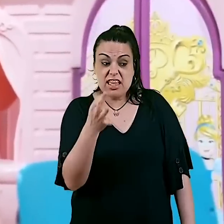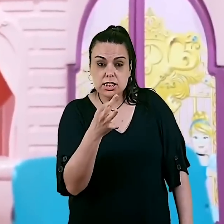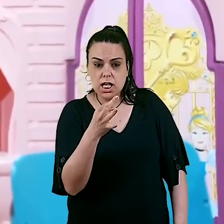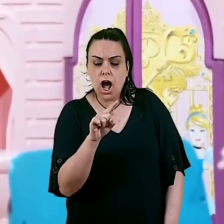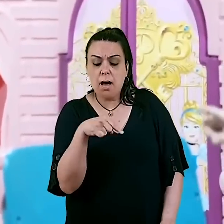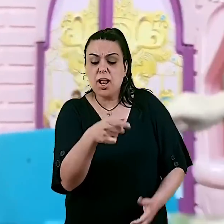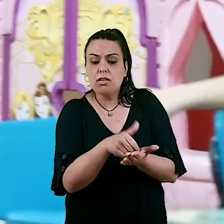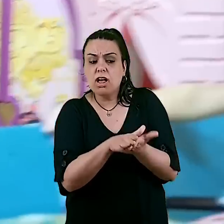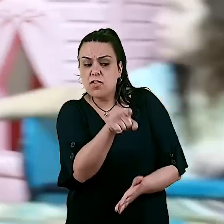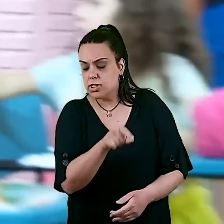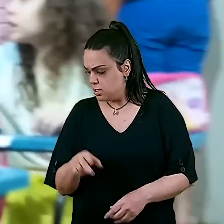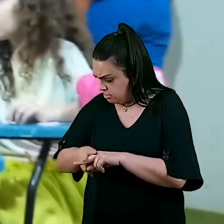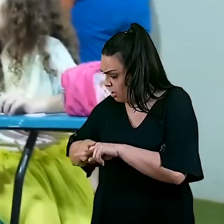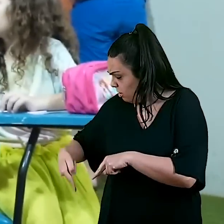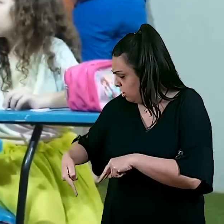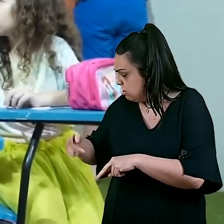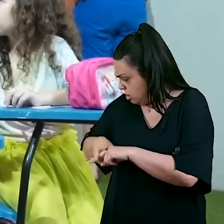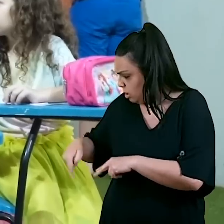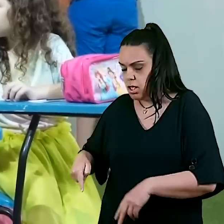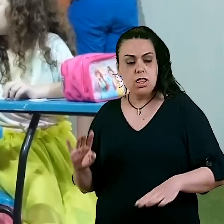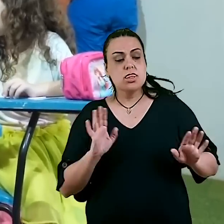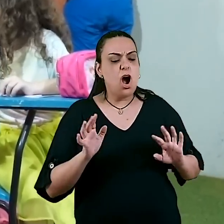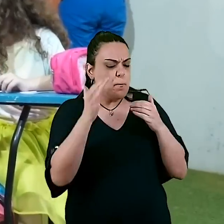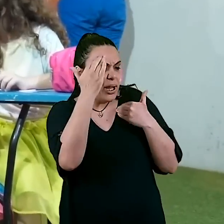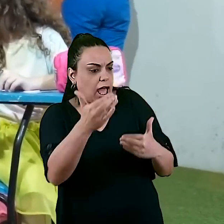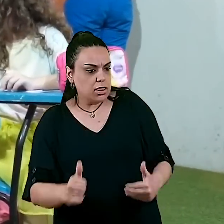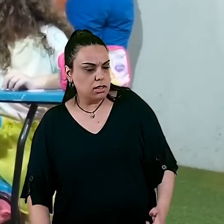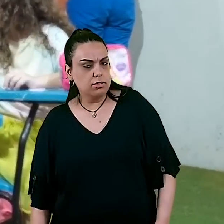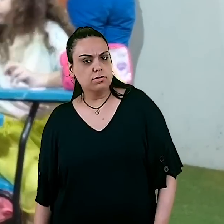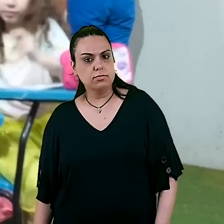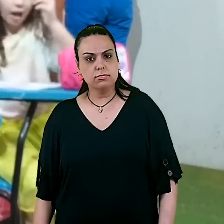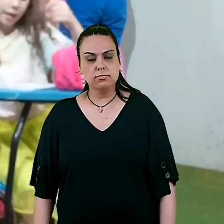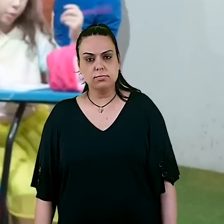Extensão, próximo vai ser você. Senta aqui. Senta aqui. Não, obrigada.